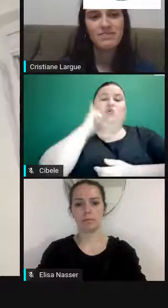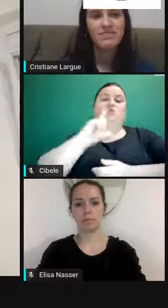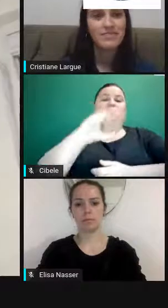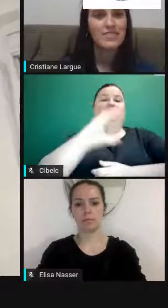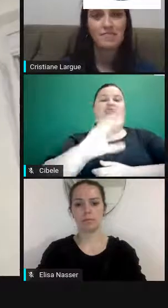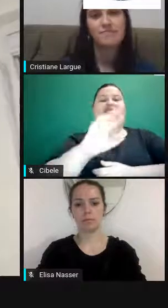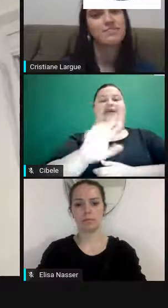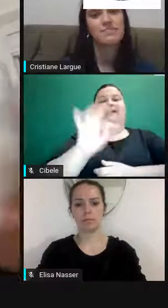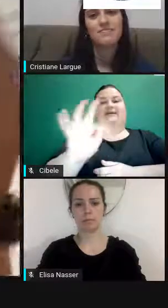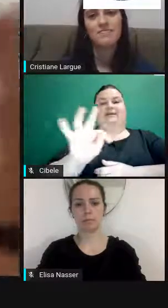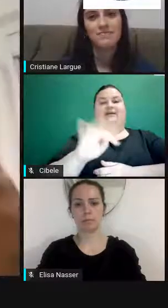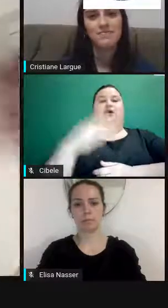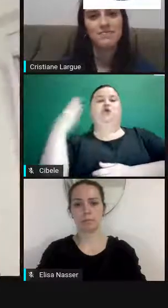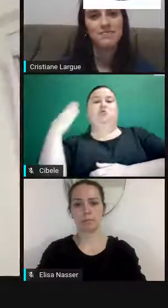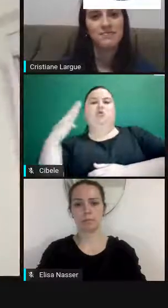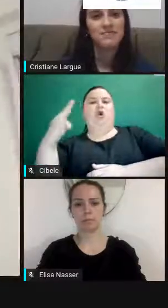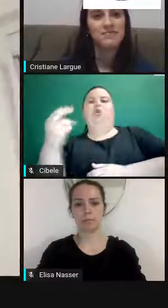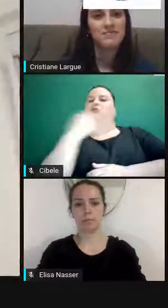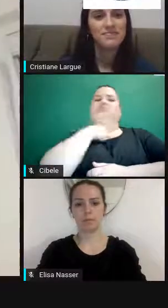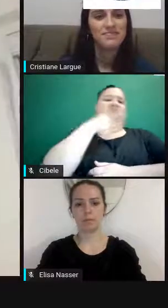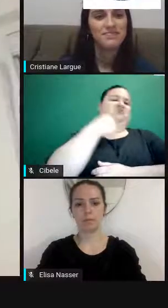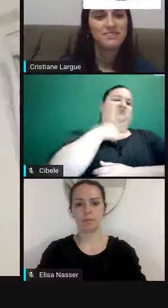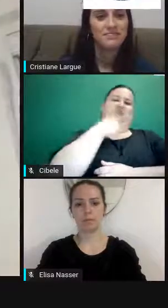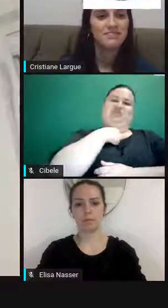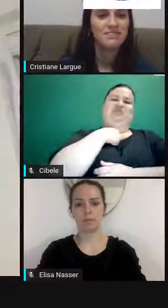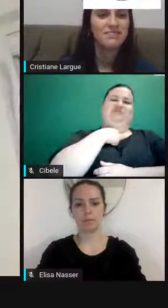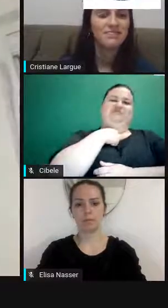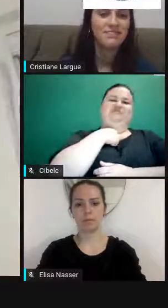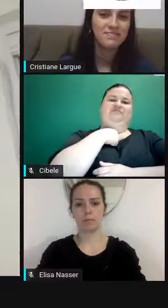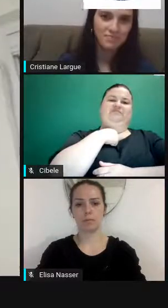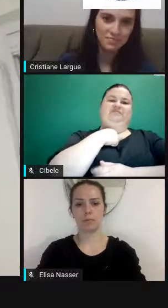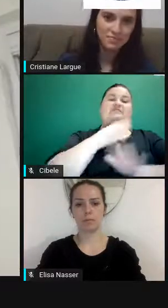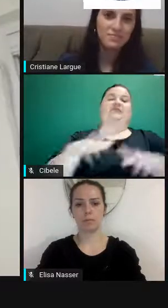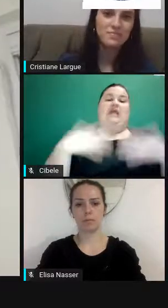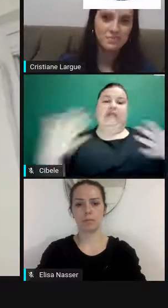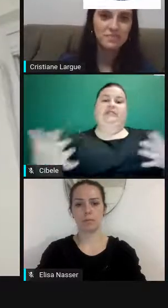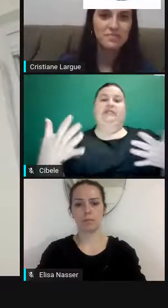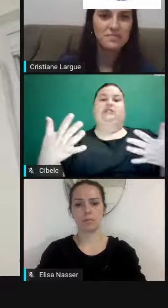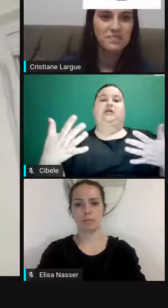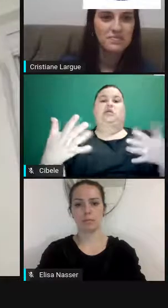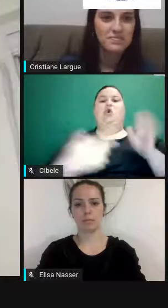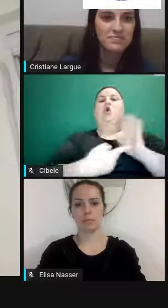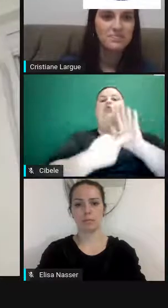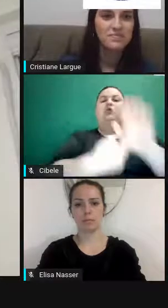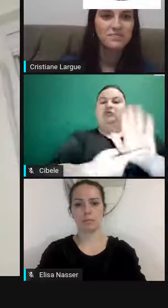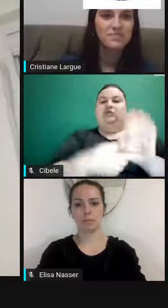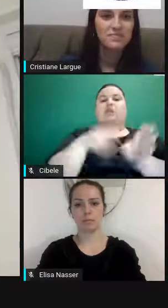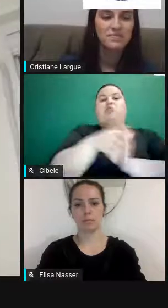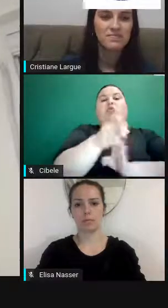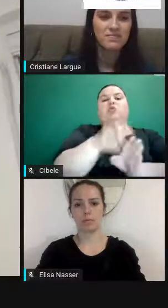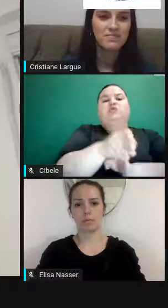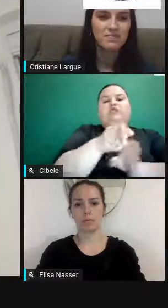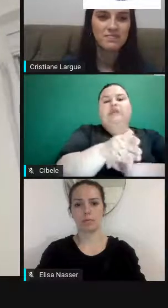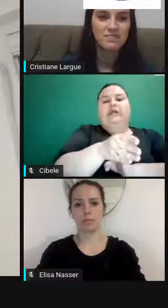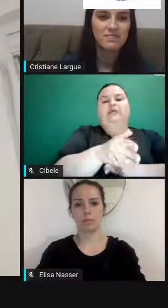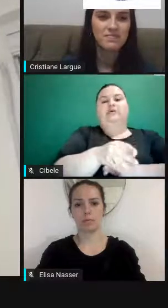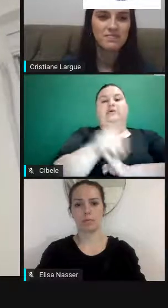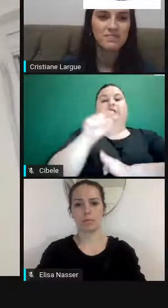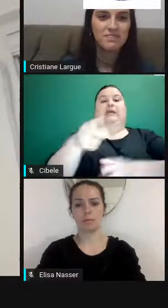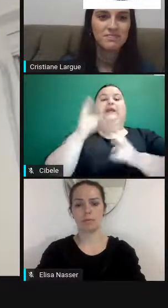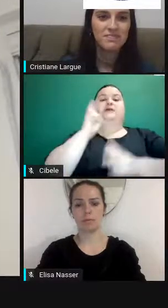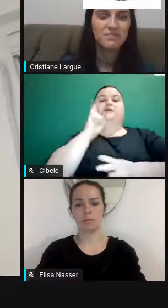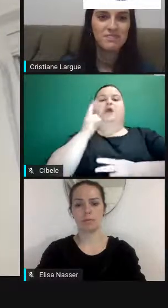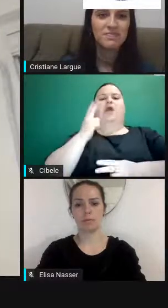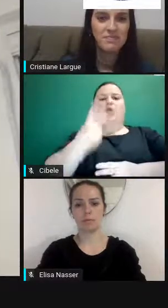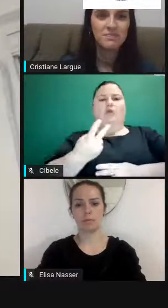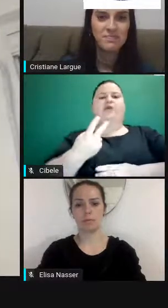biólogo não pode então aí eu levei a gente levou essa de posicionamento lá para o conselho e eles reconheceram